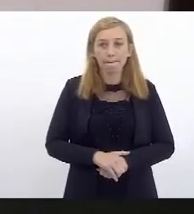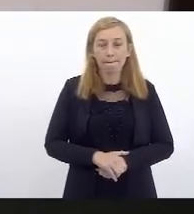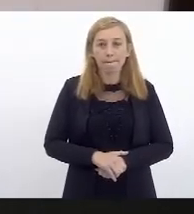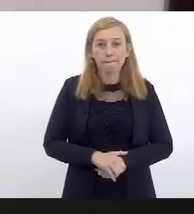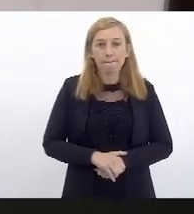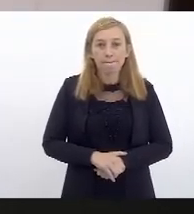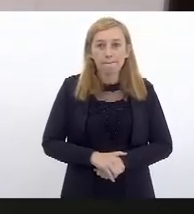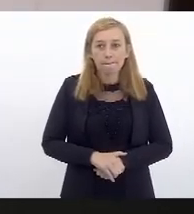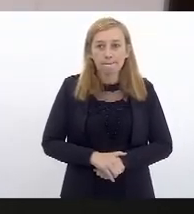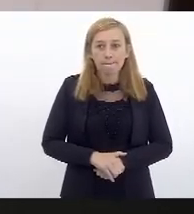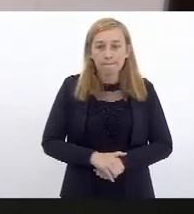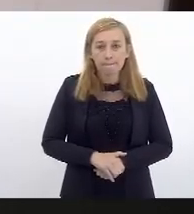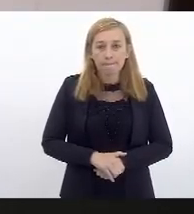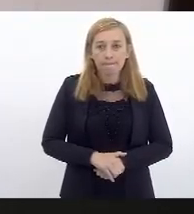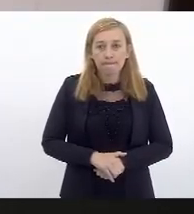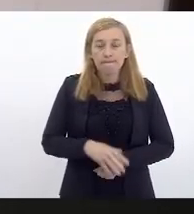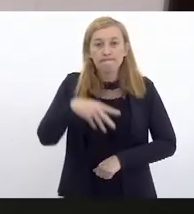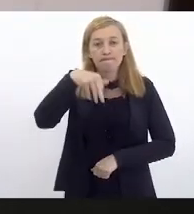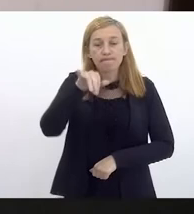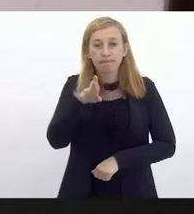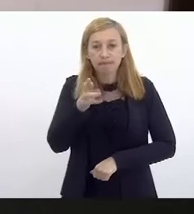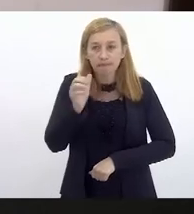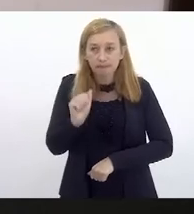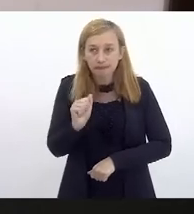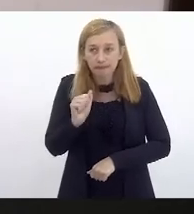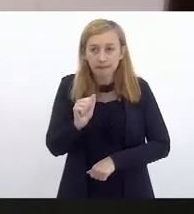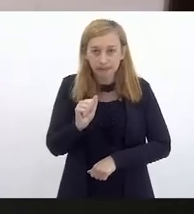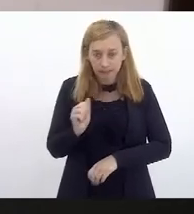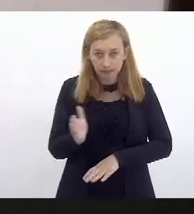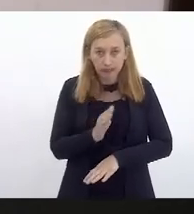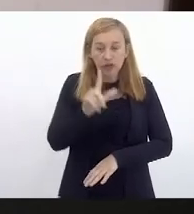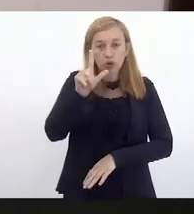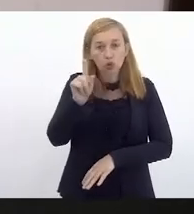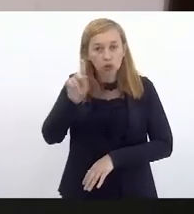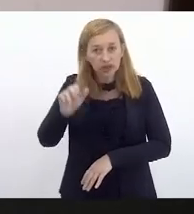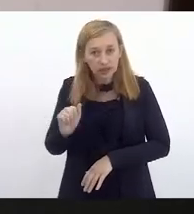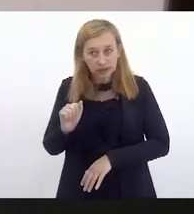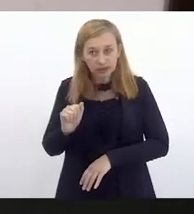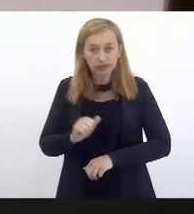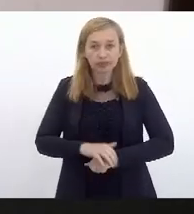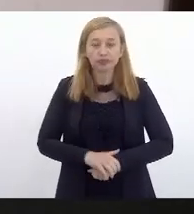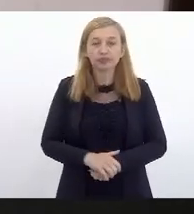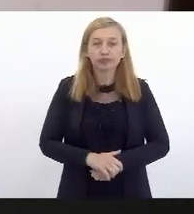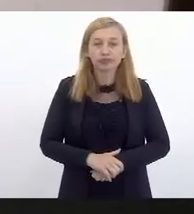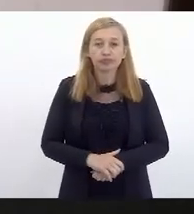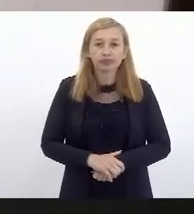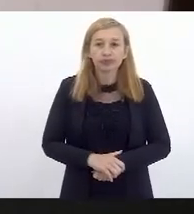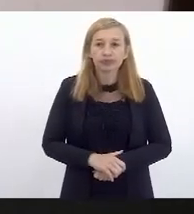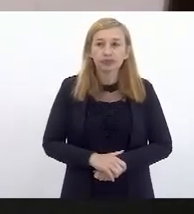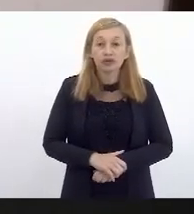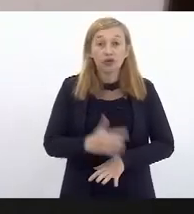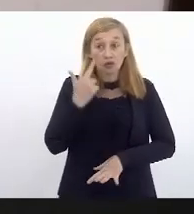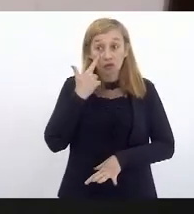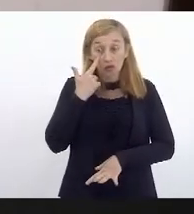Quanto a Maria Luísa. Maria Luísa, olha